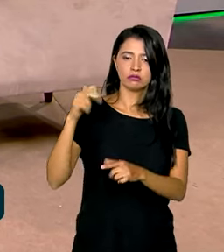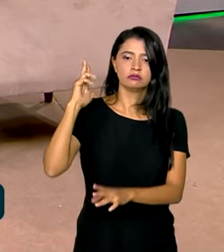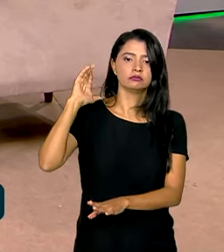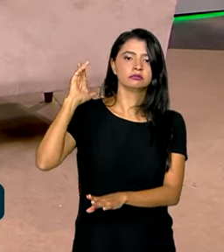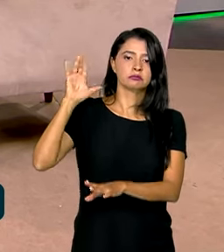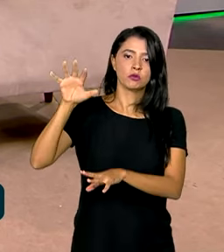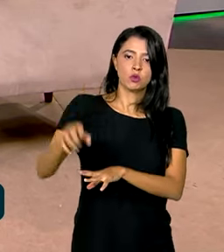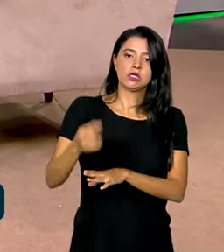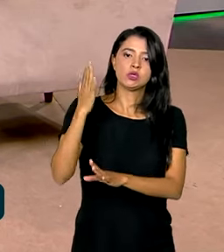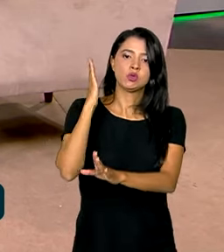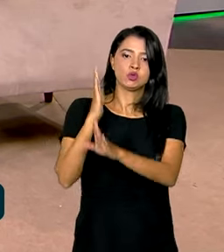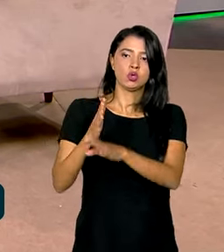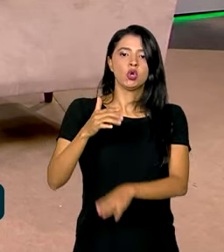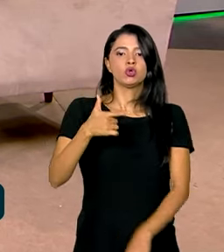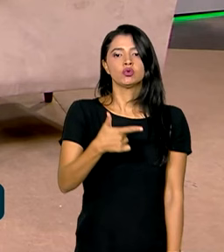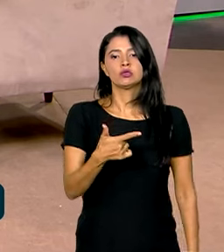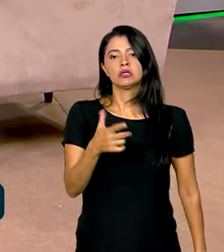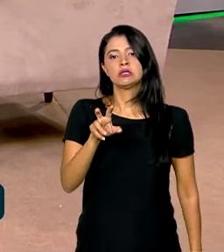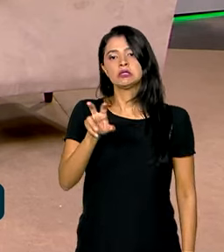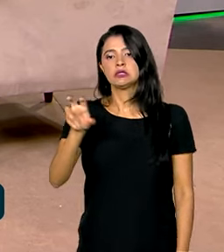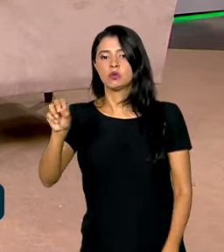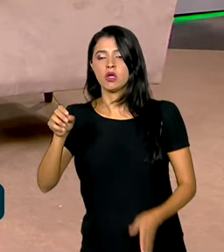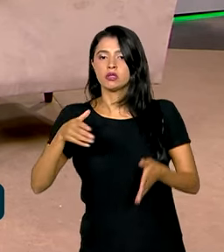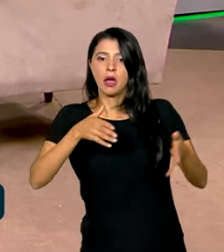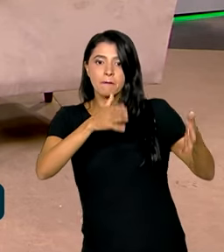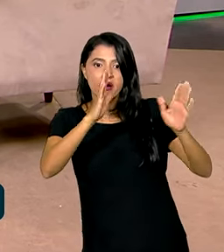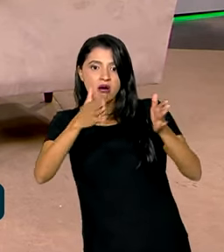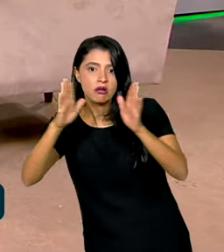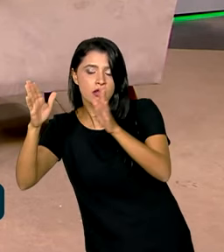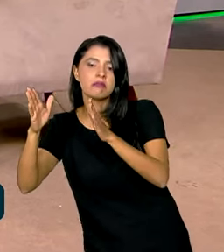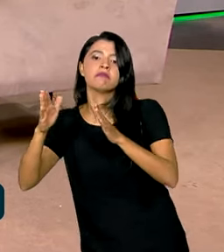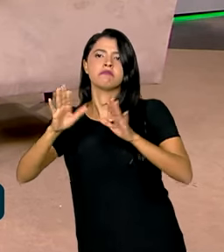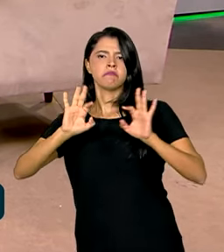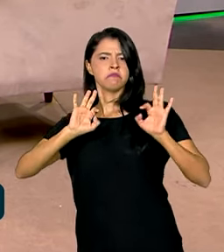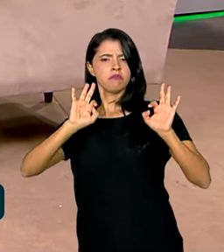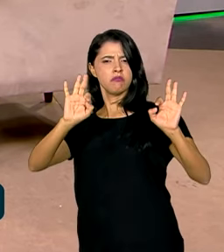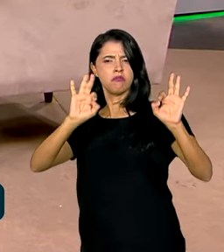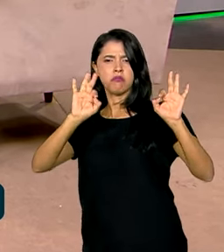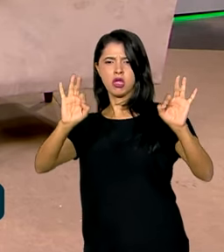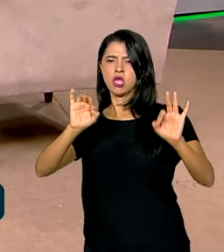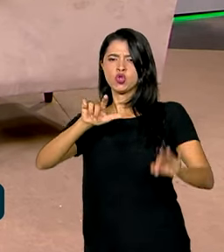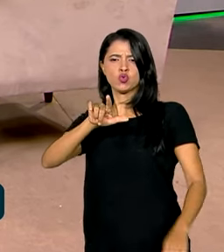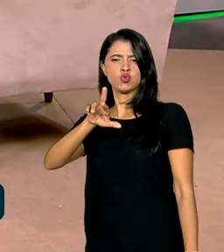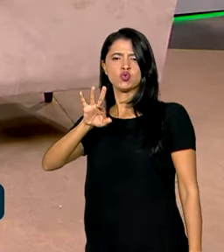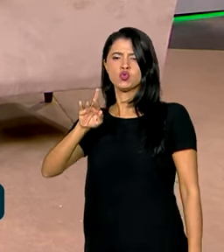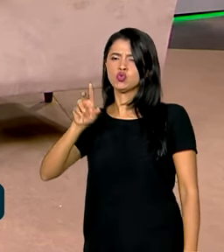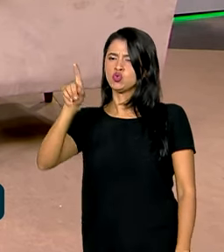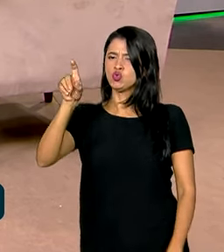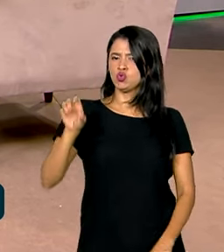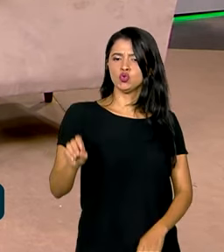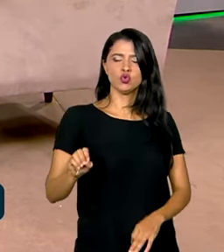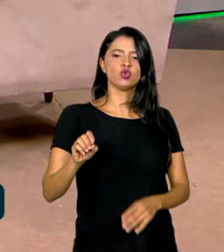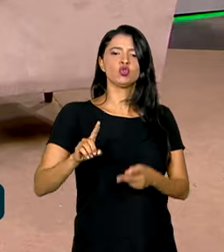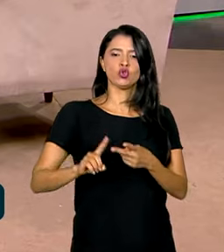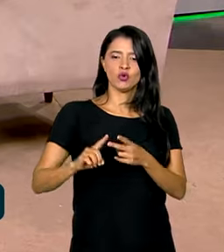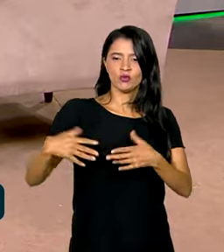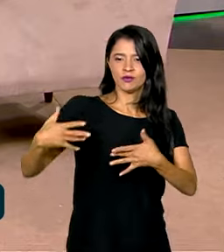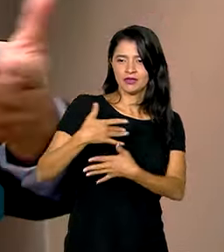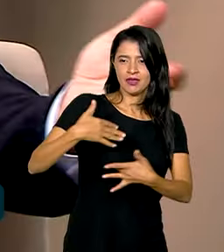apreensão de 250, 260 apartamentos. Apartamentos de alto padrão em cidades como Balneário